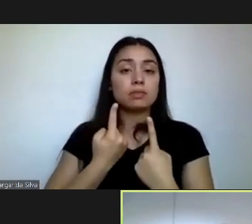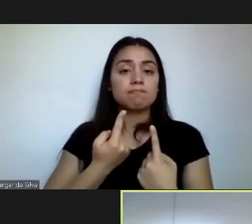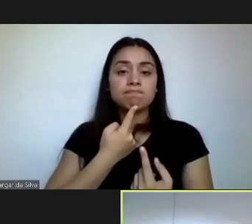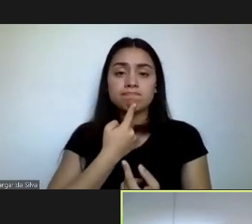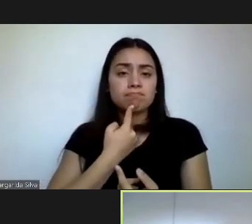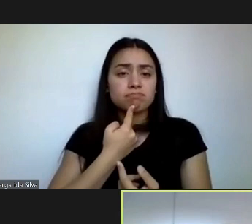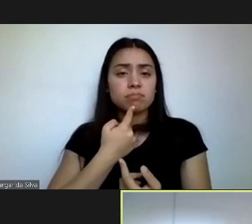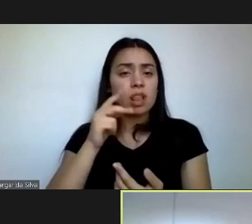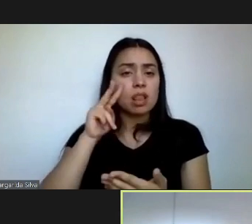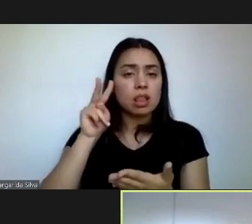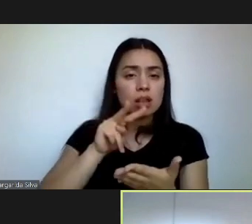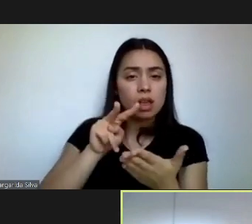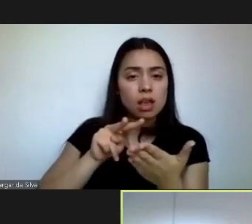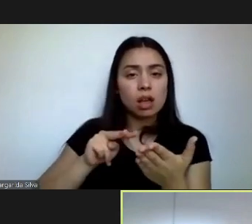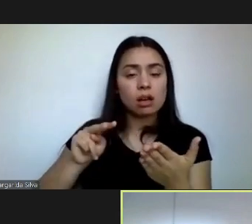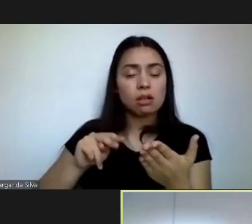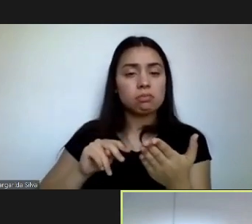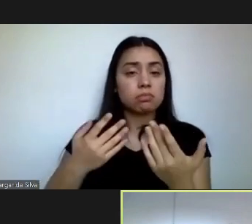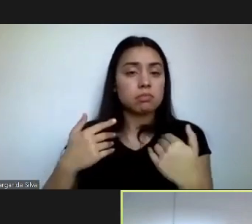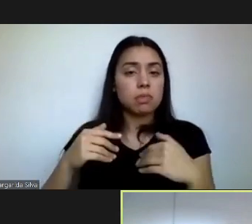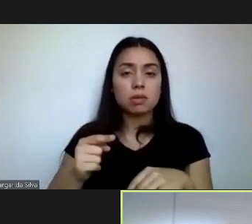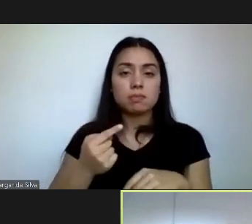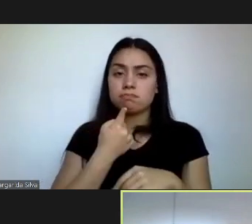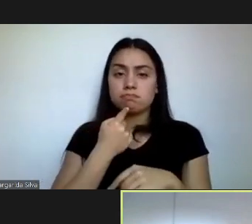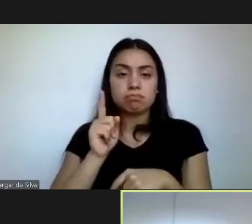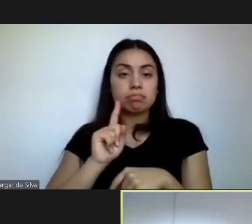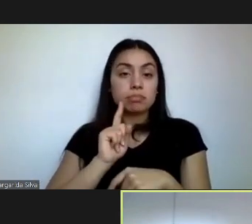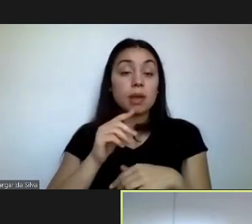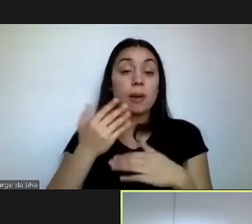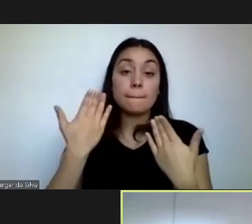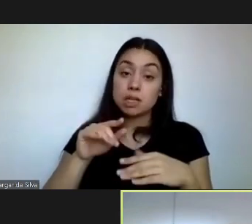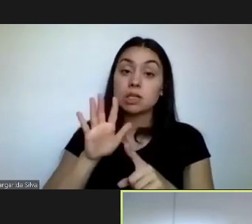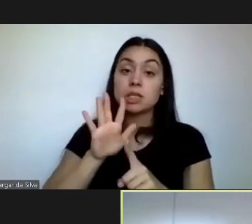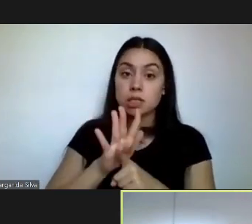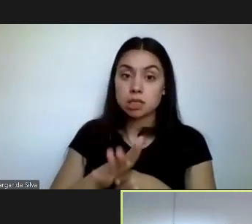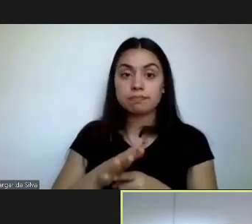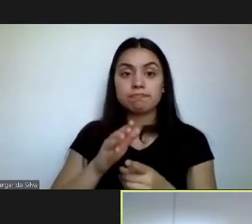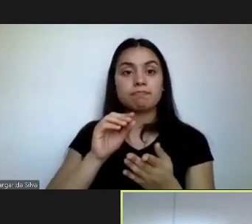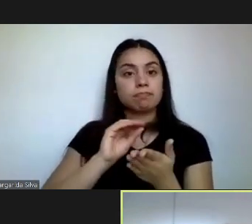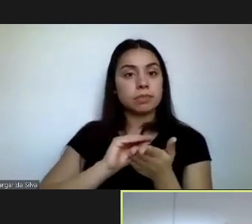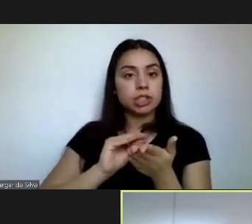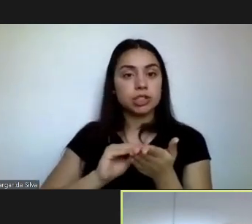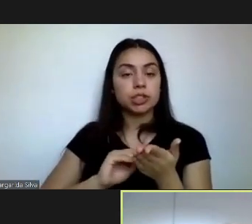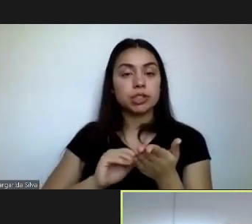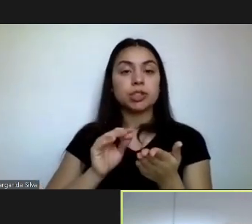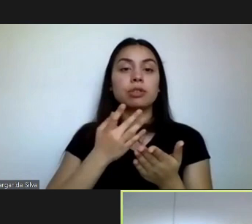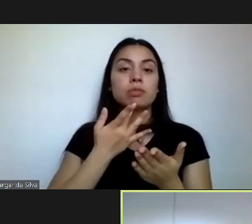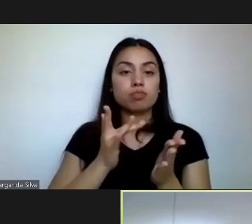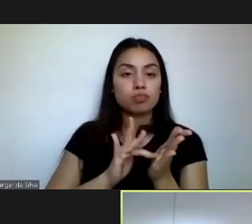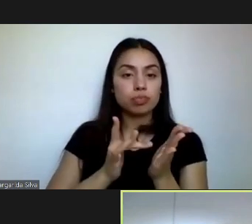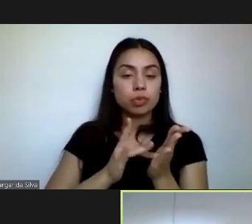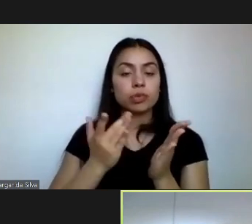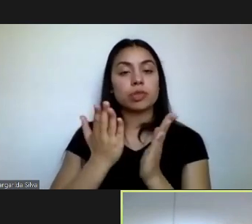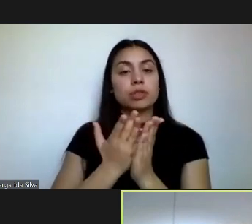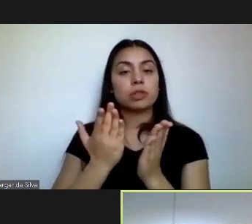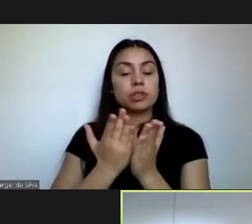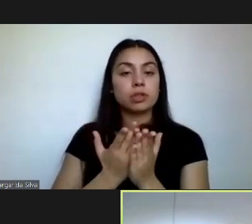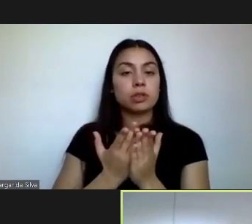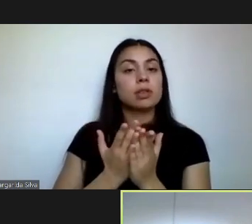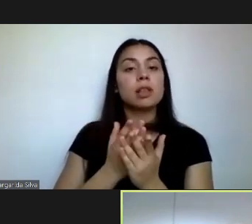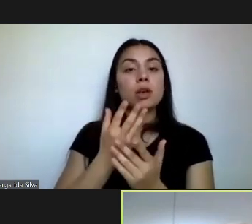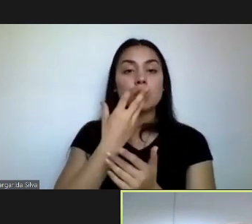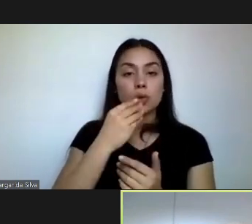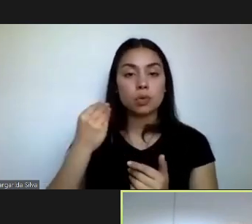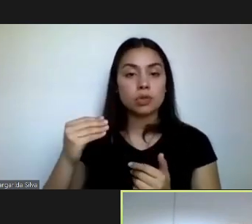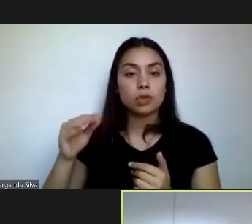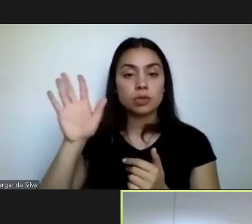está lá o estereótipo, está lá a questão do racismo. Relativamente aos professores, aos alunos de todas as nacionalidades e